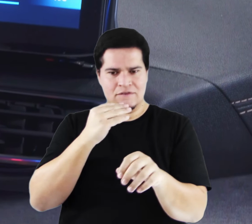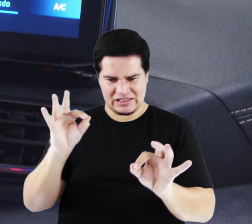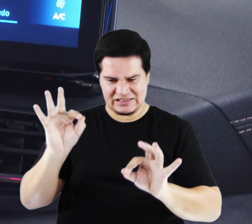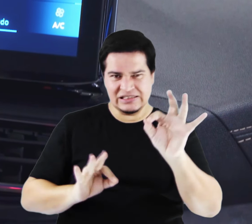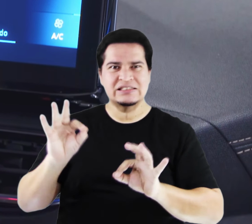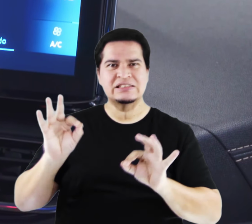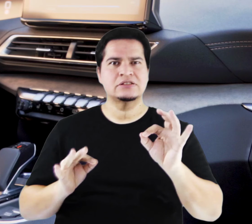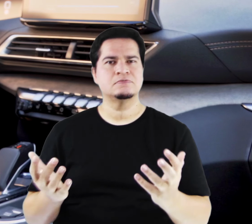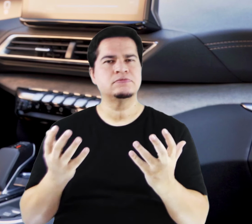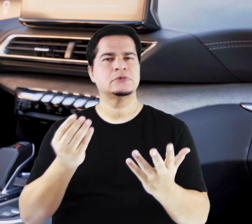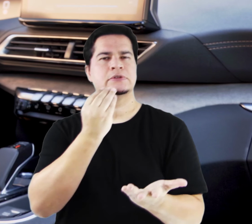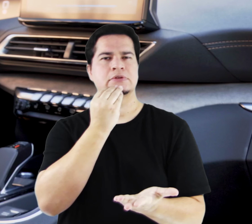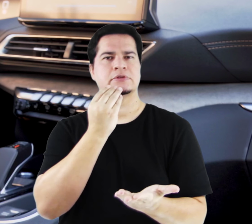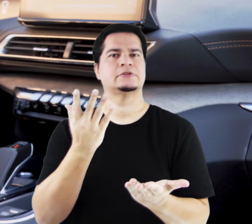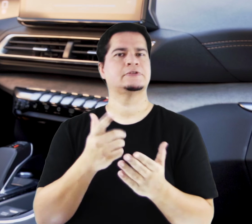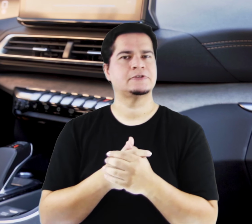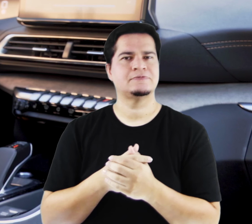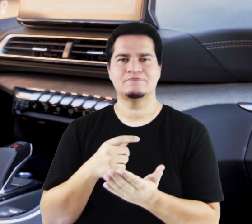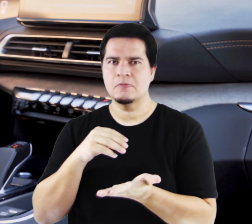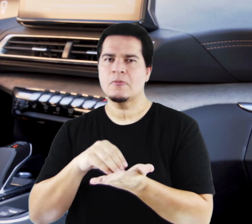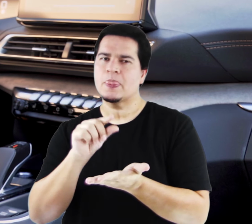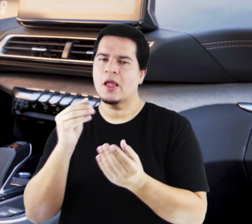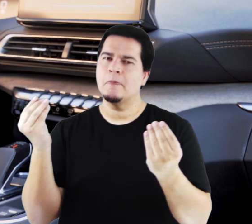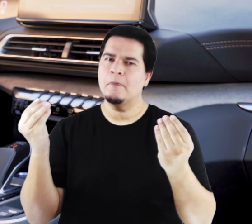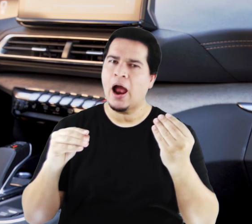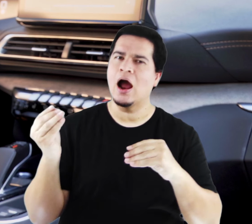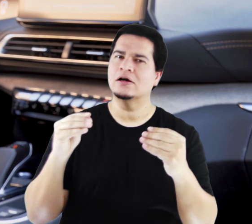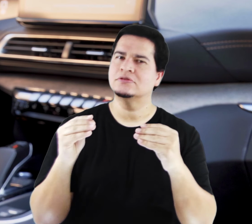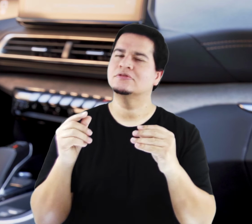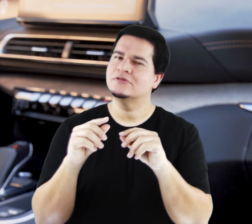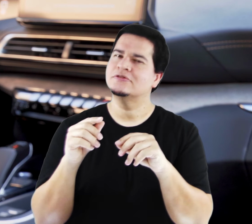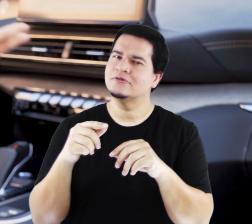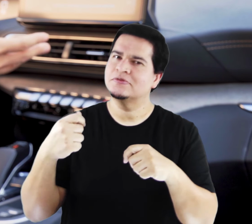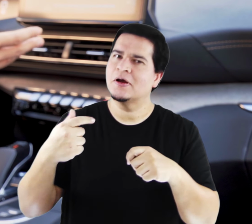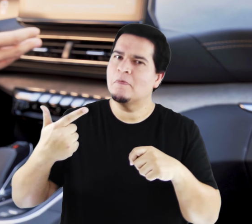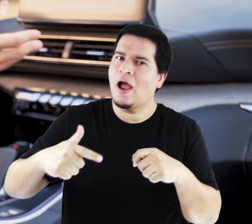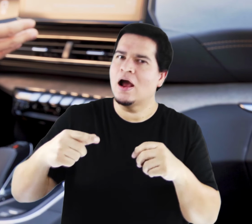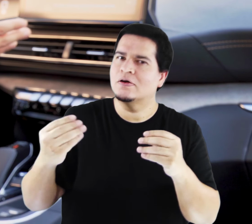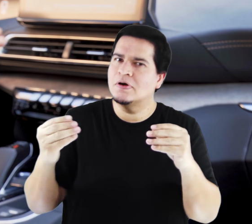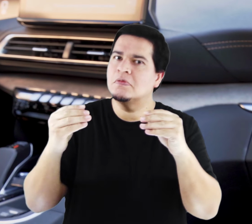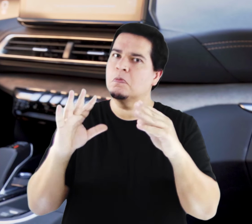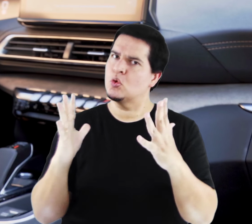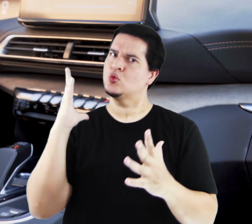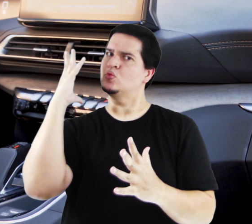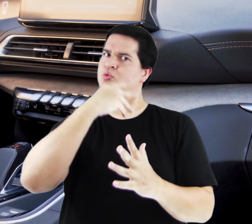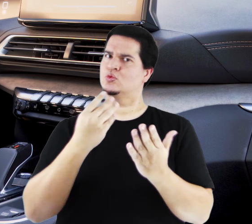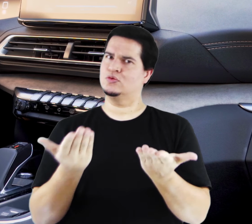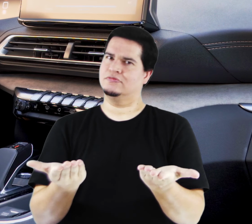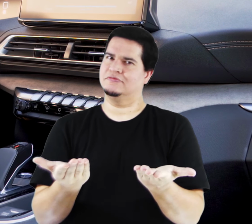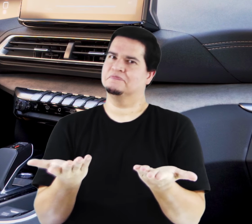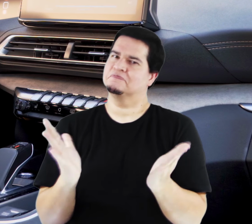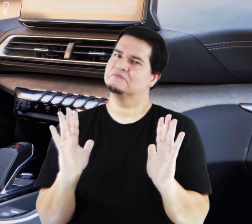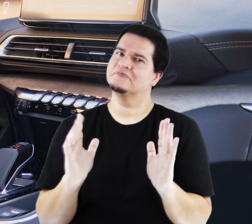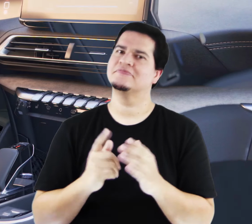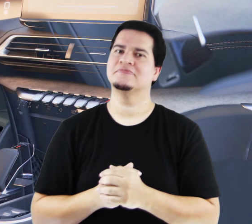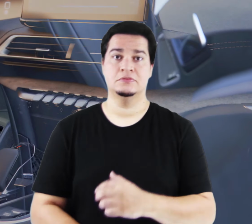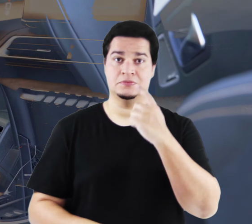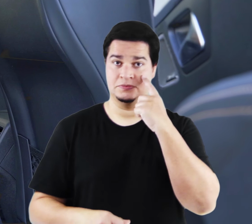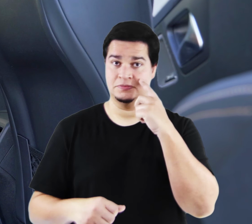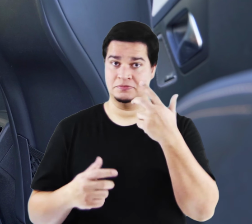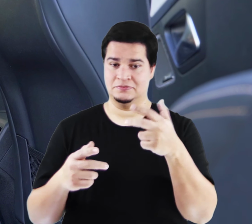Então, tudo isso ficou faltando aqui um pouquinho, né, no 3008, mas ainda assim é algo bem diferenciado. Vamos ver agora o espaço